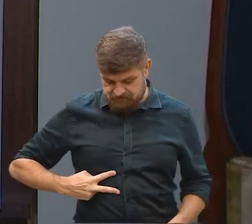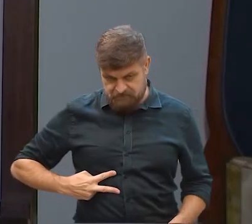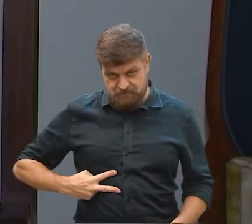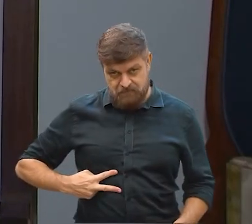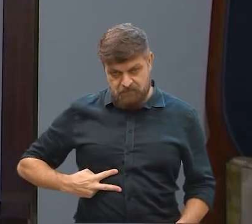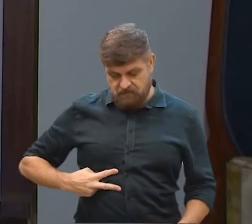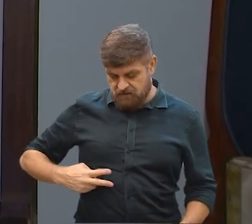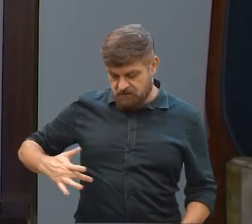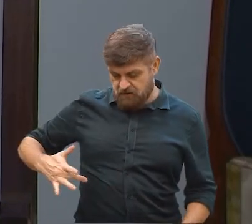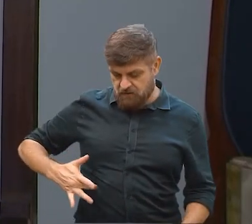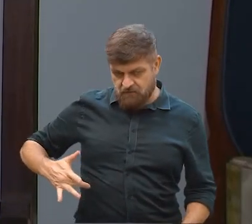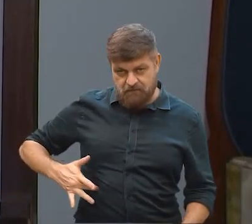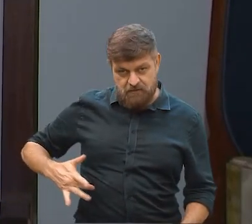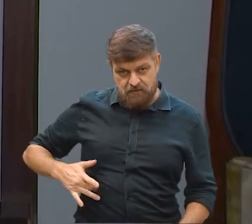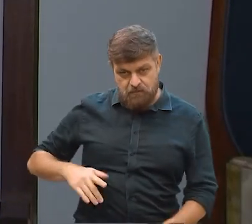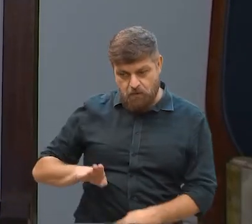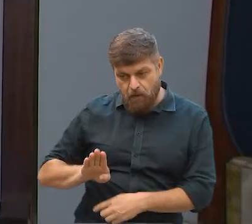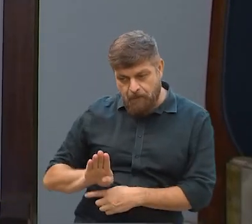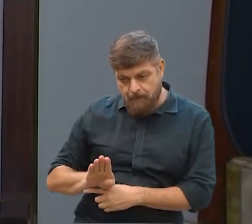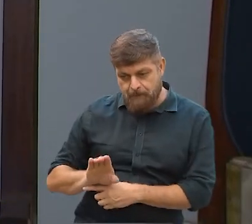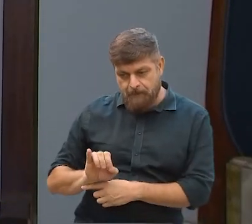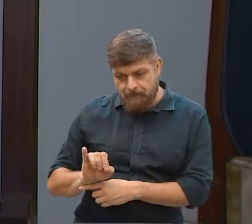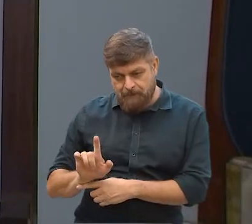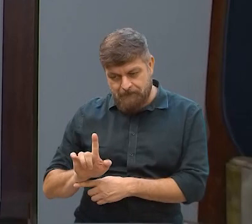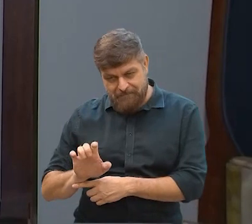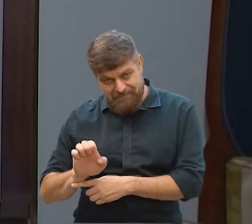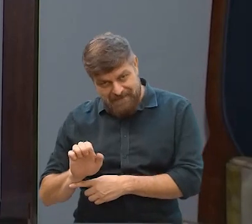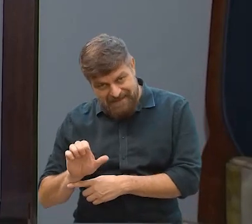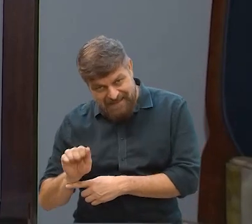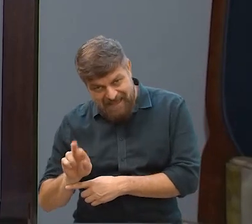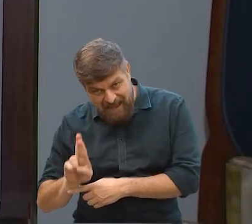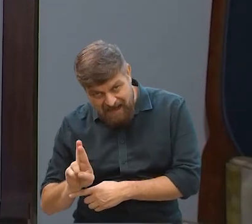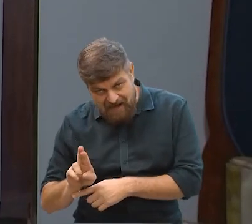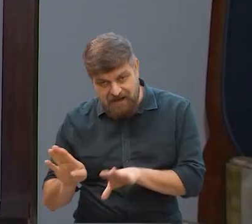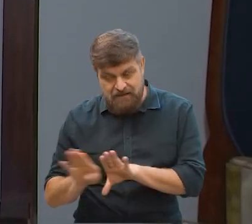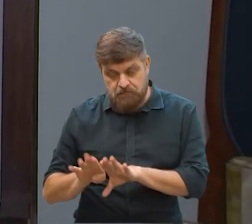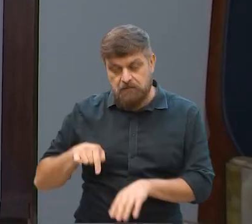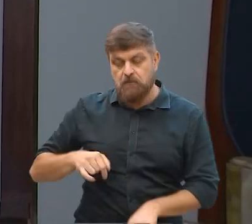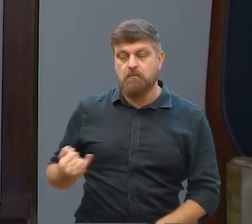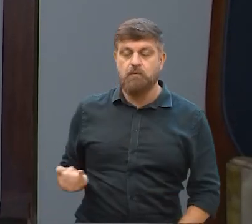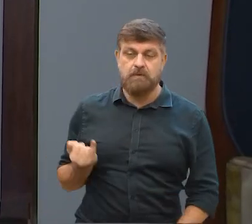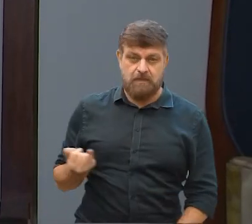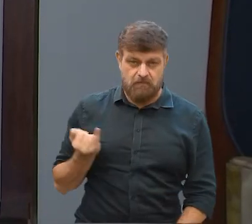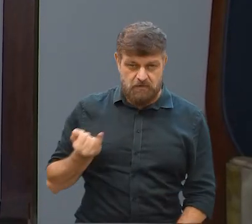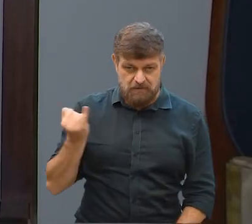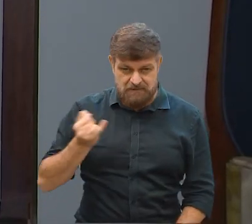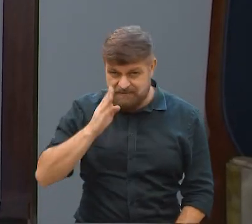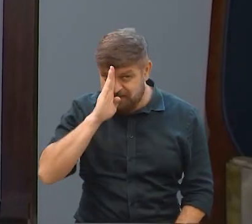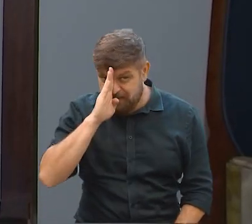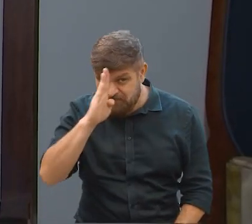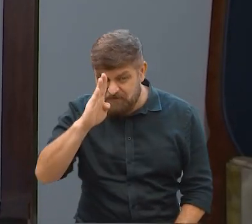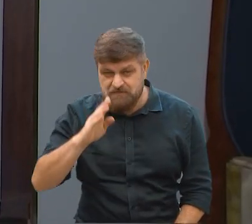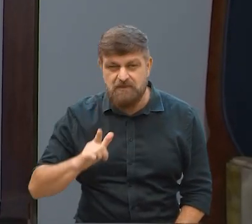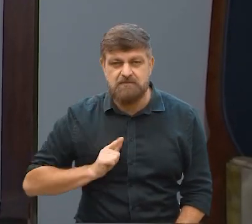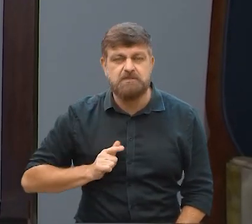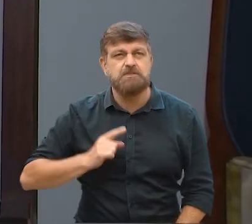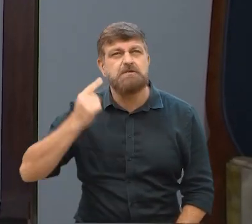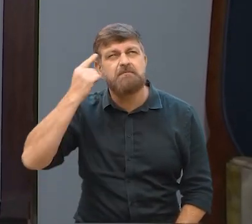biliares, que tem muitas propriedades, importantíssimas propriedades, principalmente no que